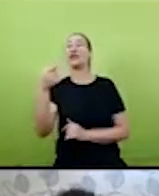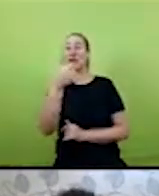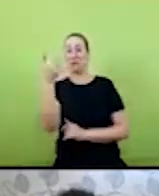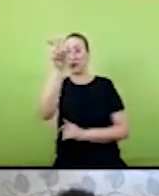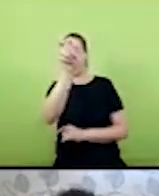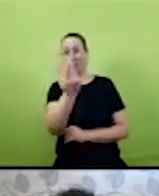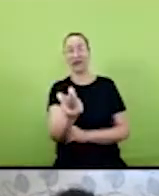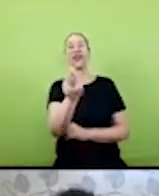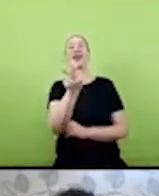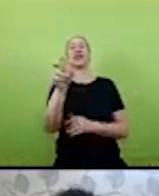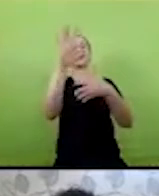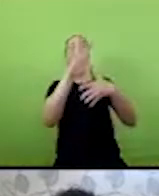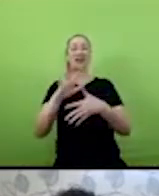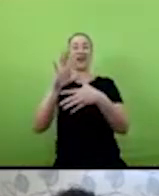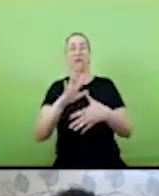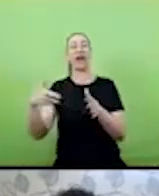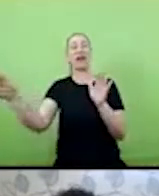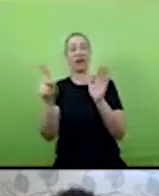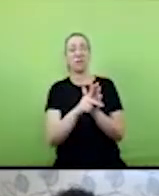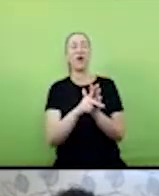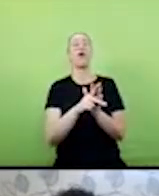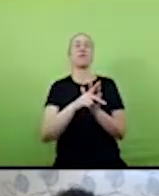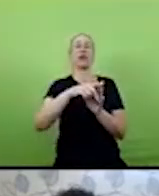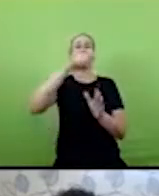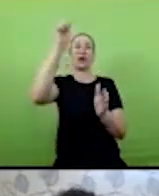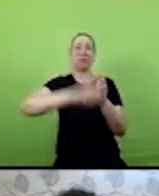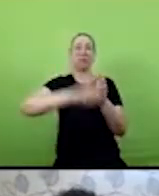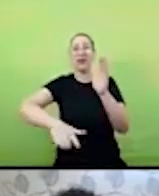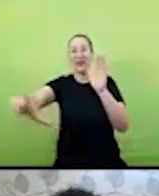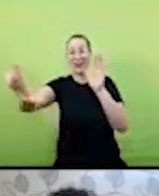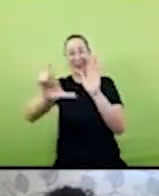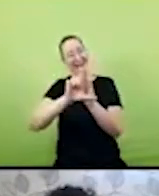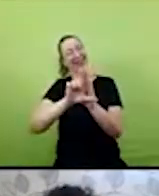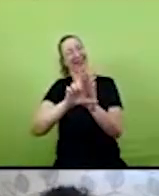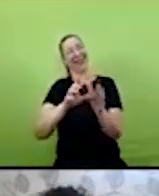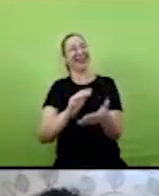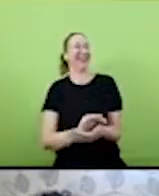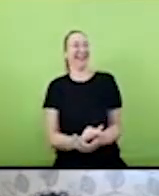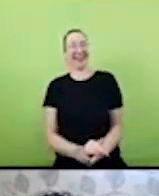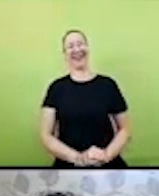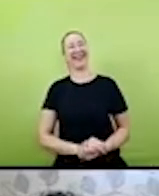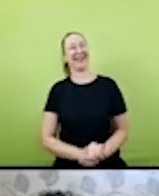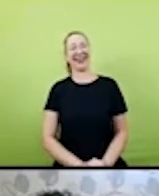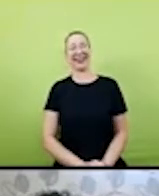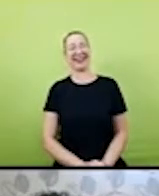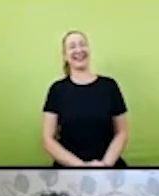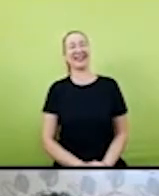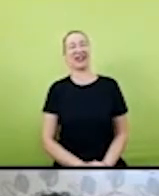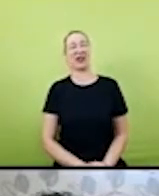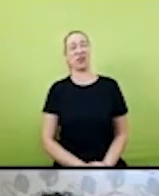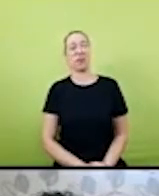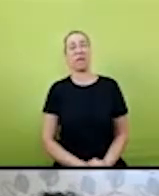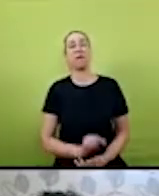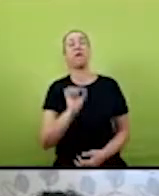aprovar essa lei, né, que diz que a lei, o feminicídio é basicamente o assassinato de